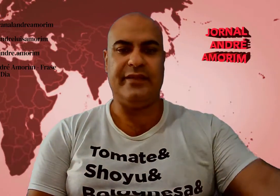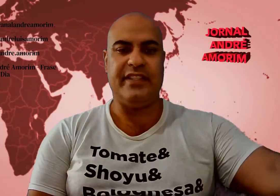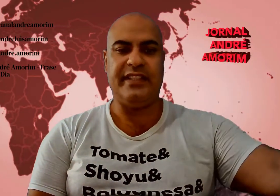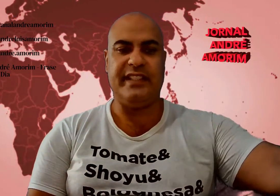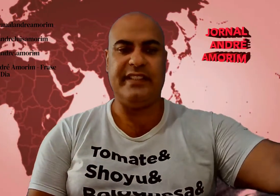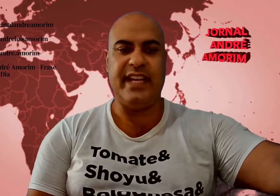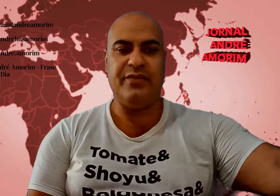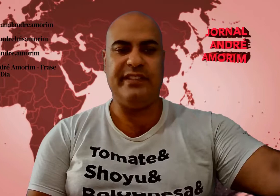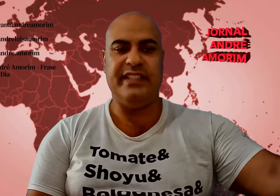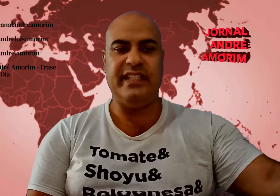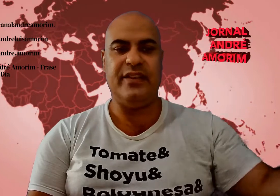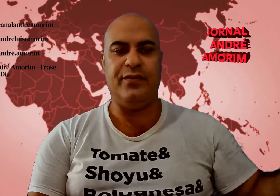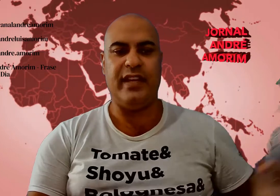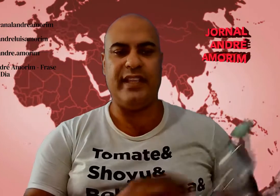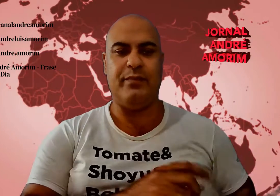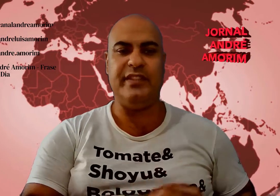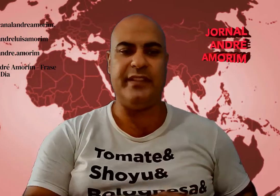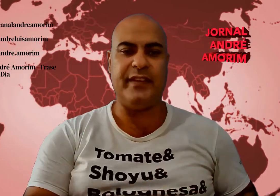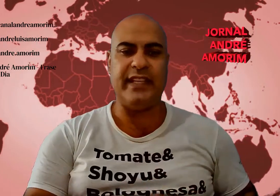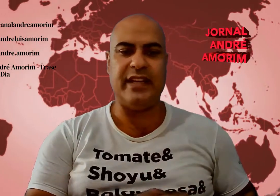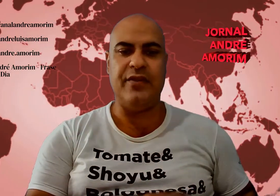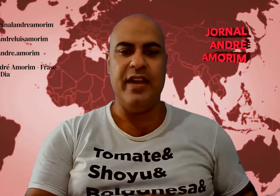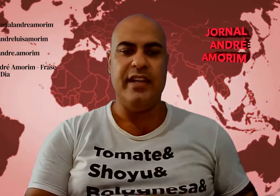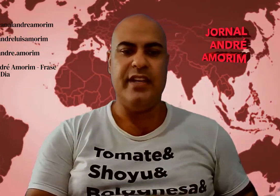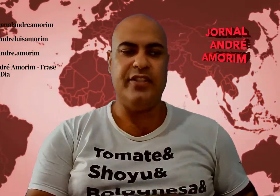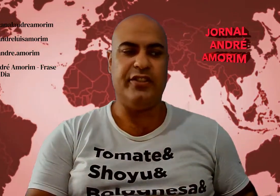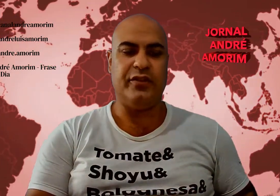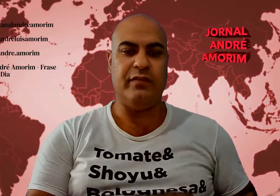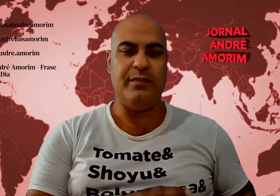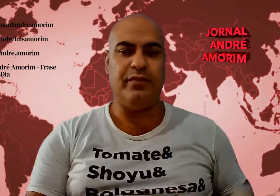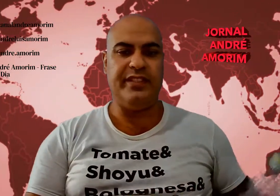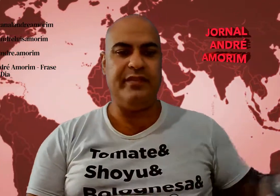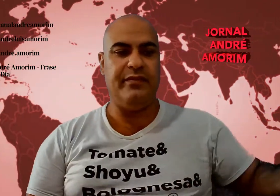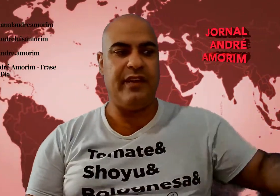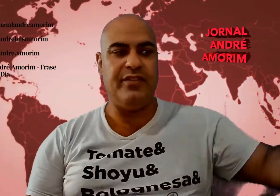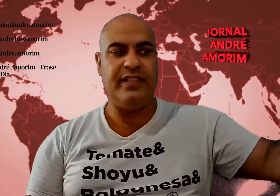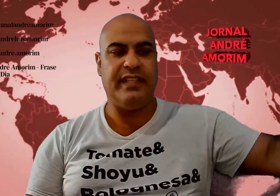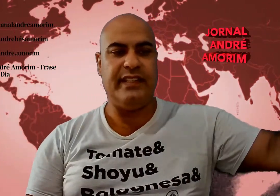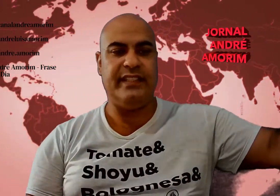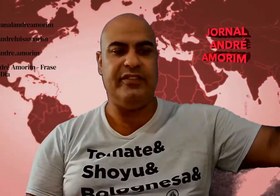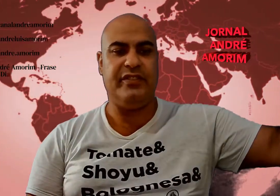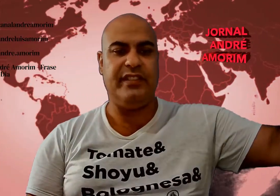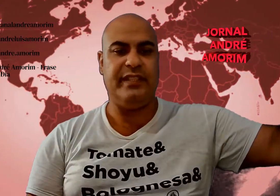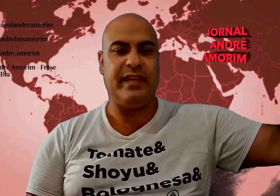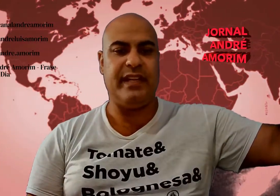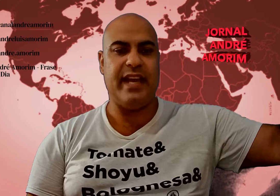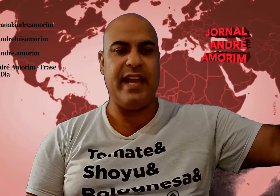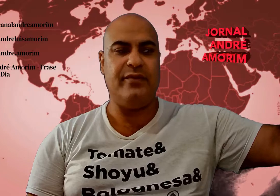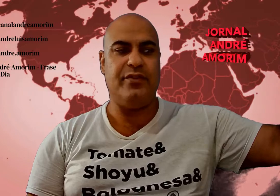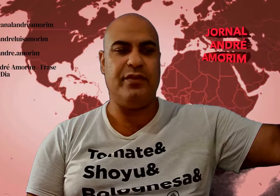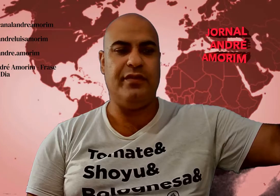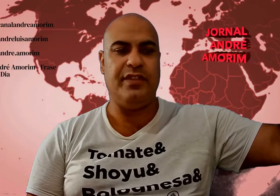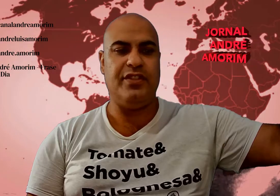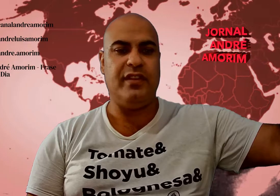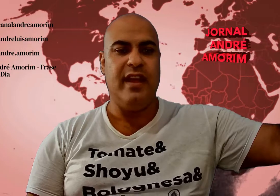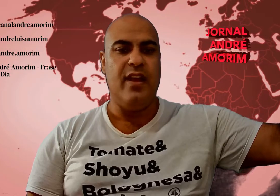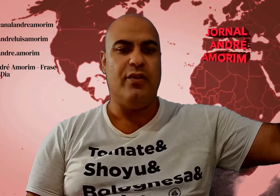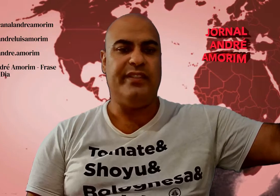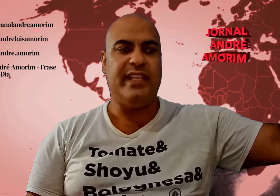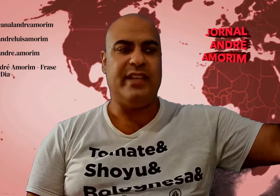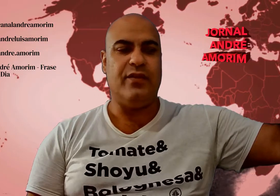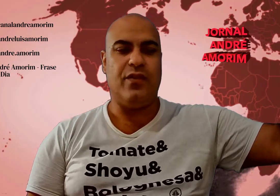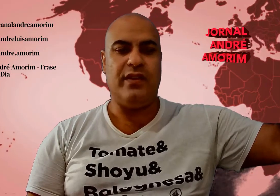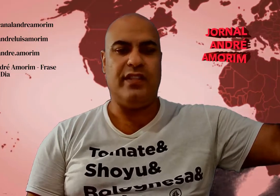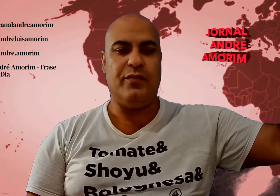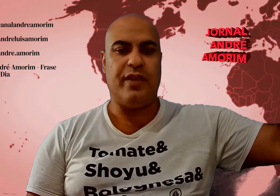Nesta terça-feira, dia 17, um cidadão foi até a Polícia Federal e registrou uma possível fraude nas eleições em Macaé em 2020.